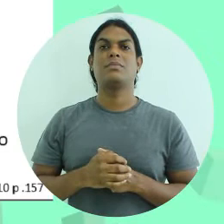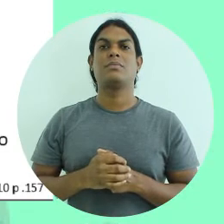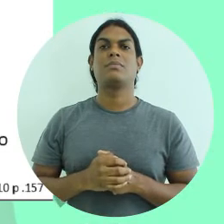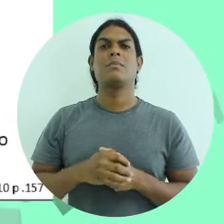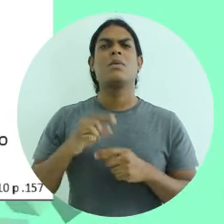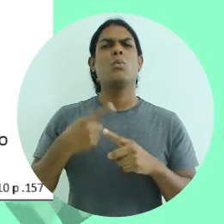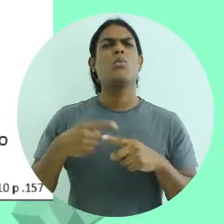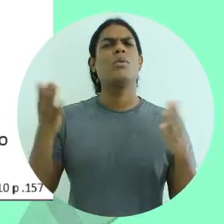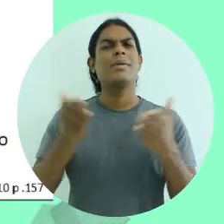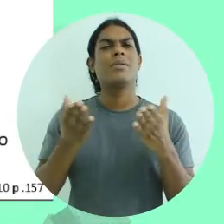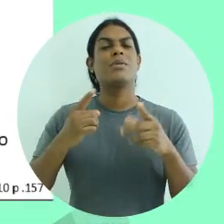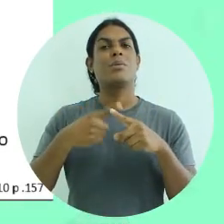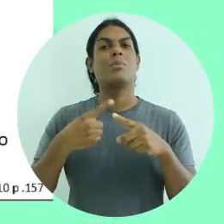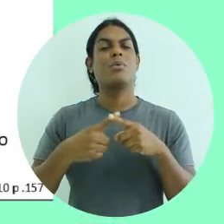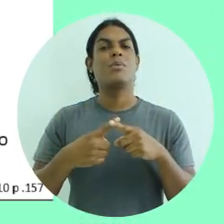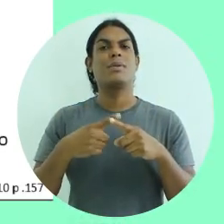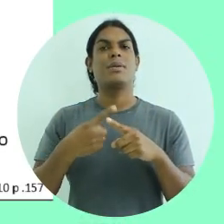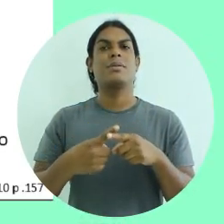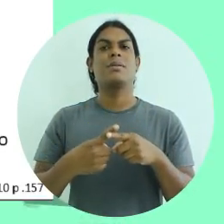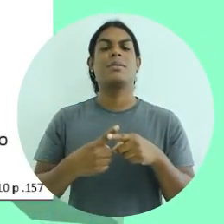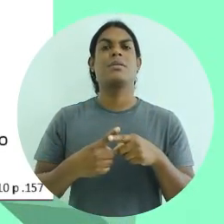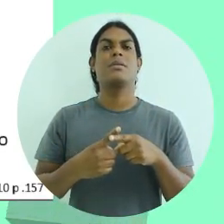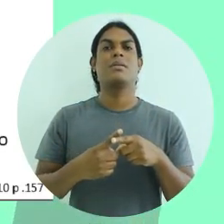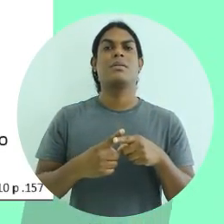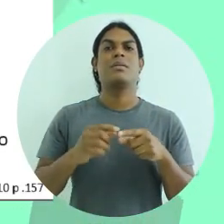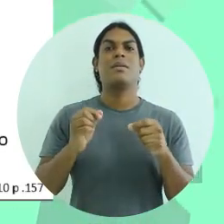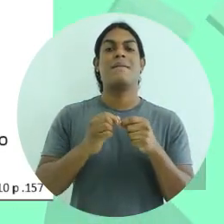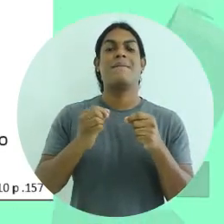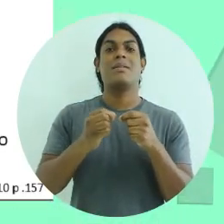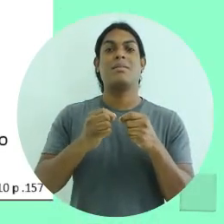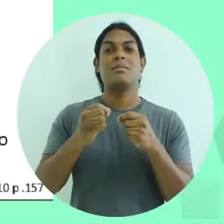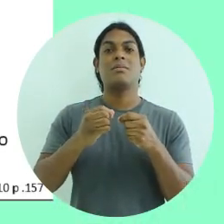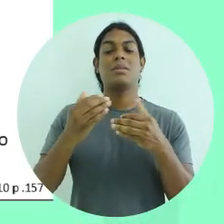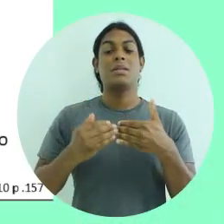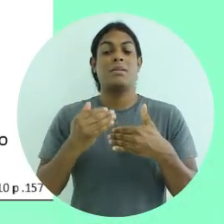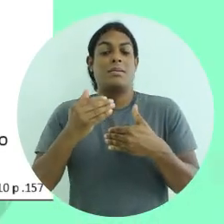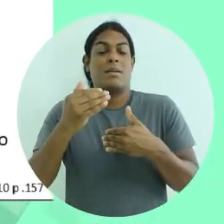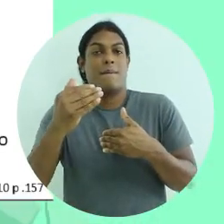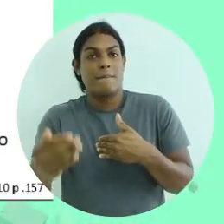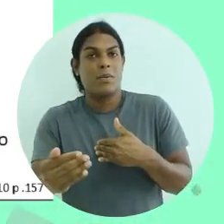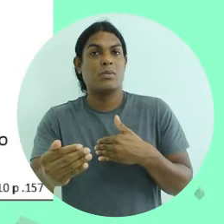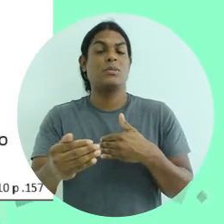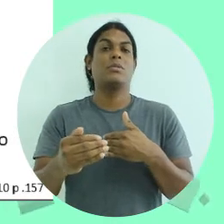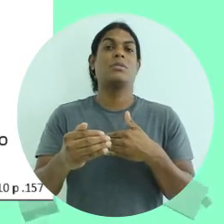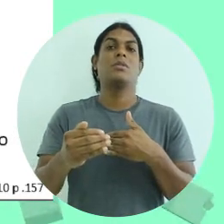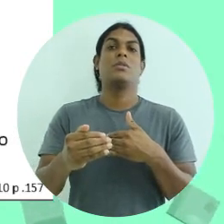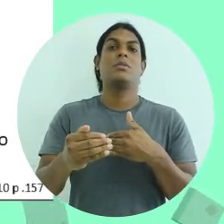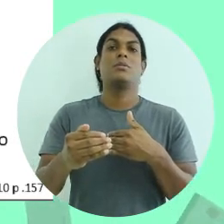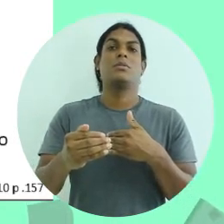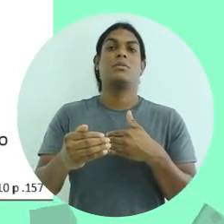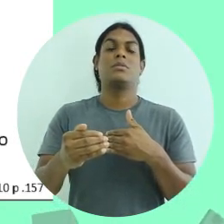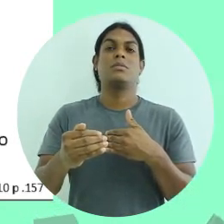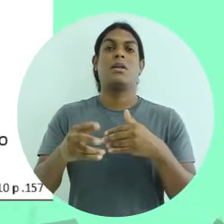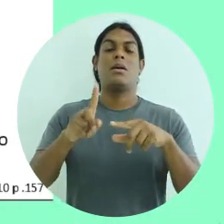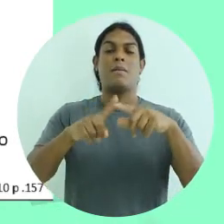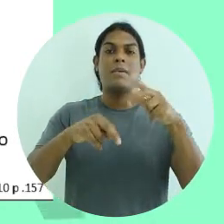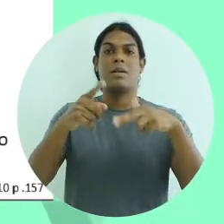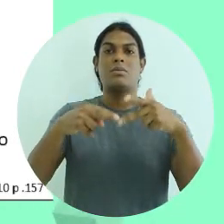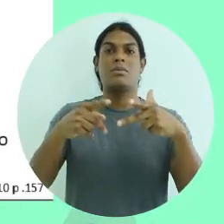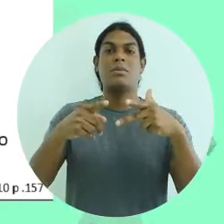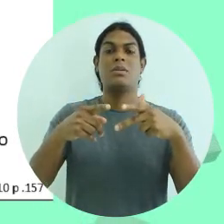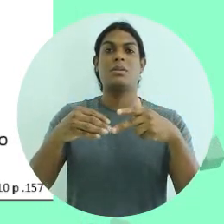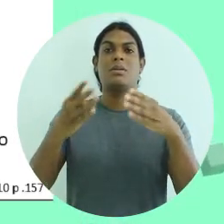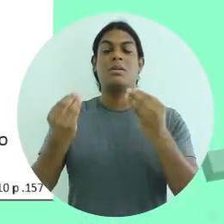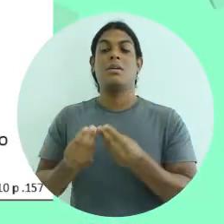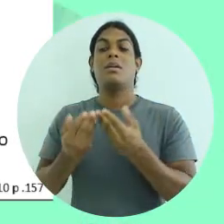Porque, como diz, é um financiamento para pós-embarque. É após a mercadoria embarcar que o